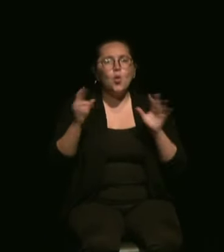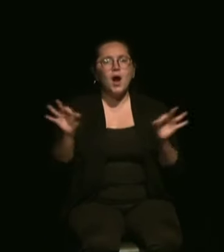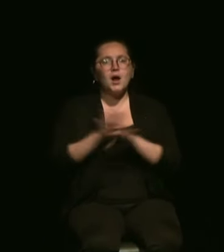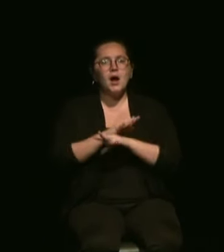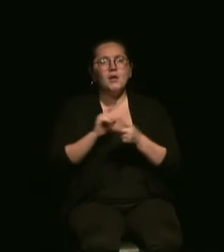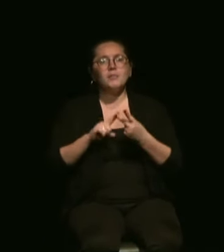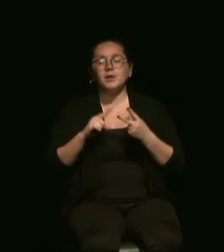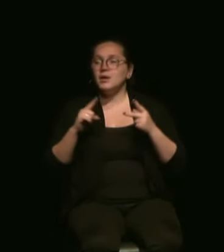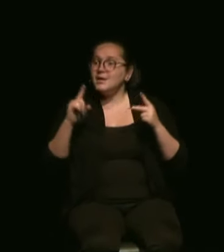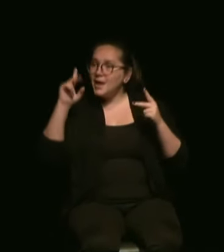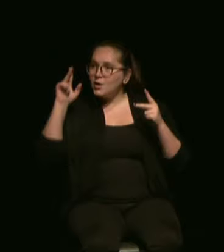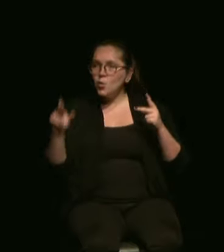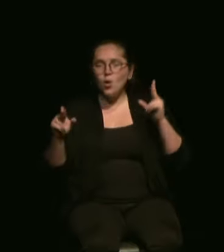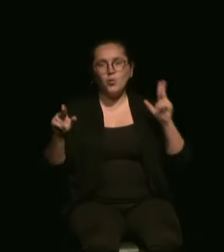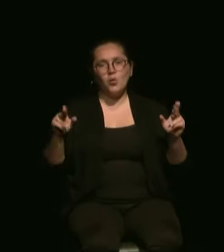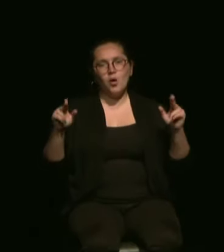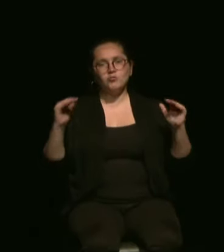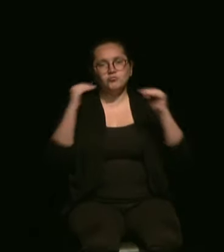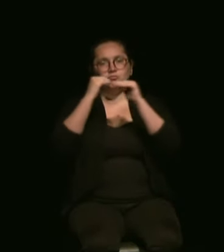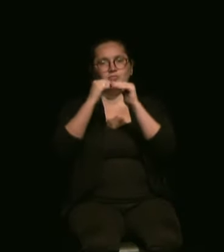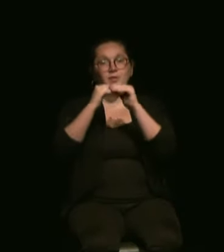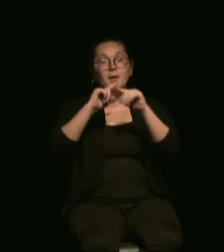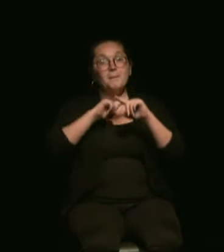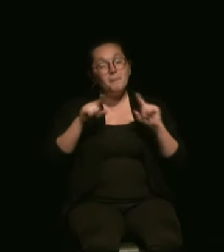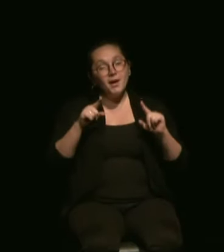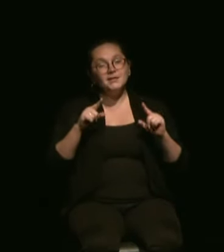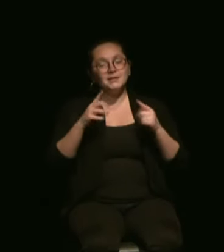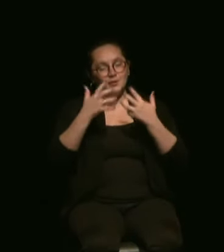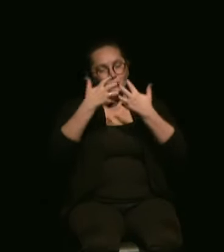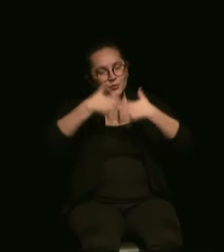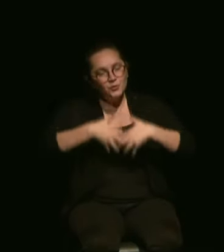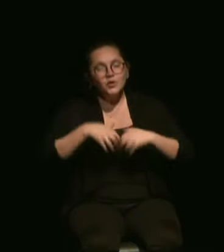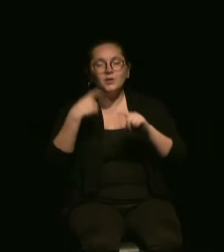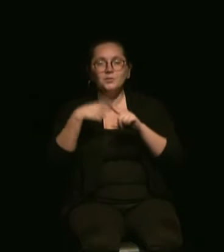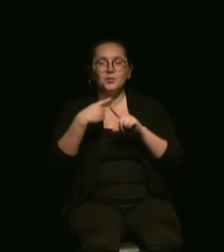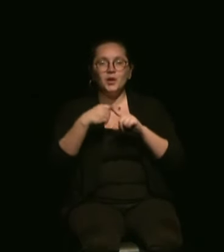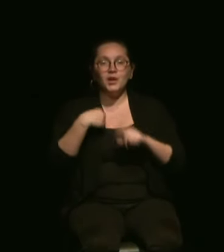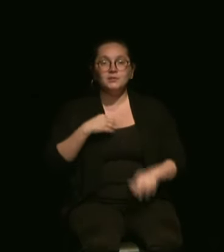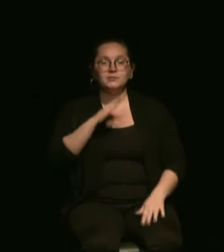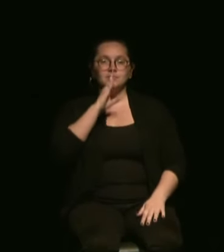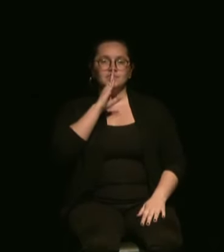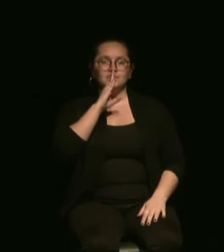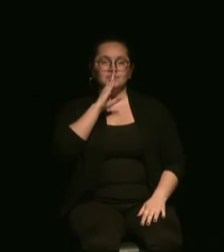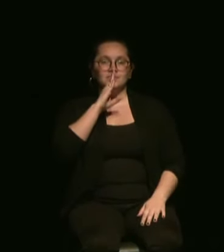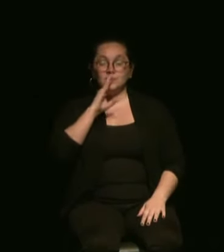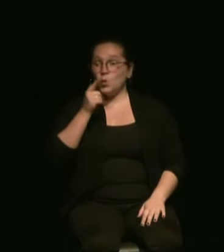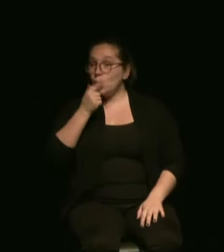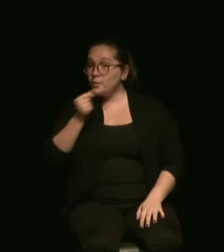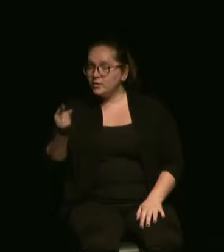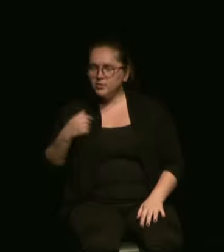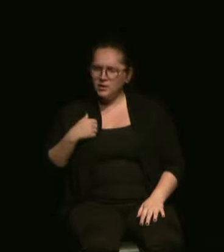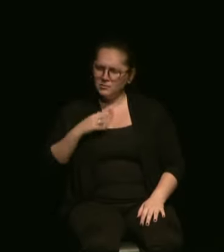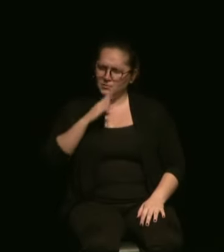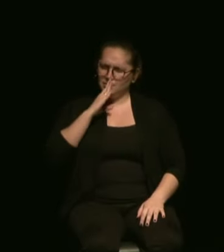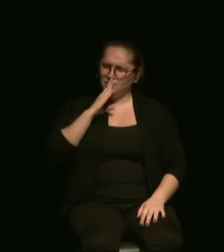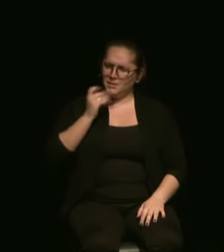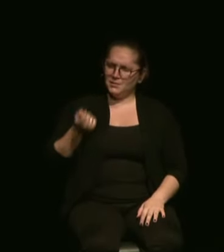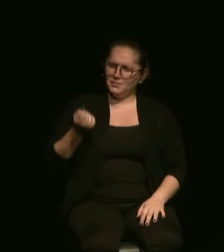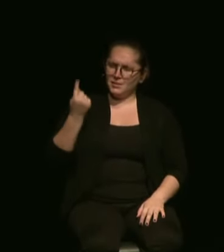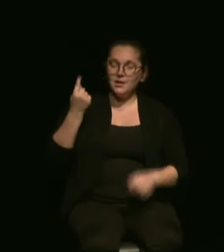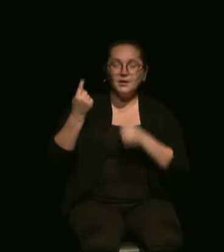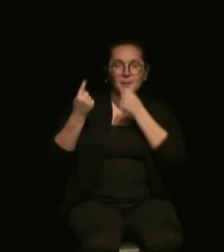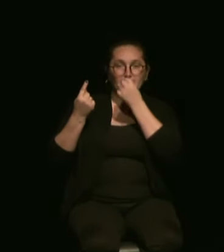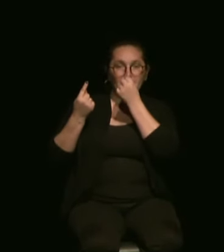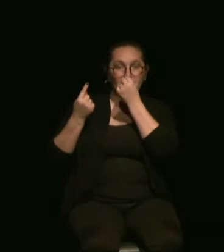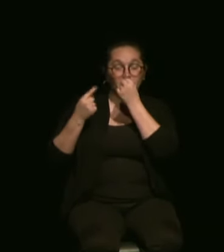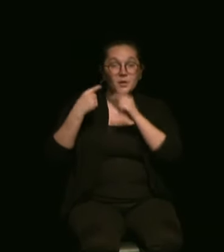completamente deslumbrante. Agora funciona por causa do silêncio. Quando o menino diz o silêncio ficou estranho, isso é absolutamente maravilhoso. Porque o